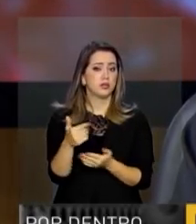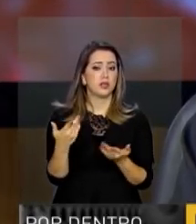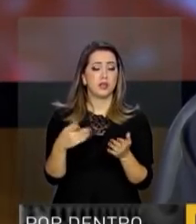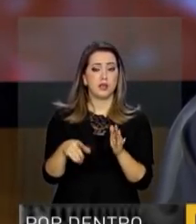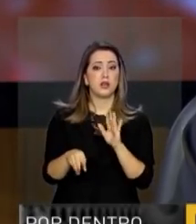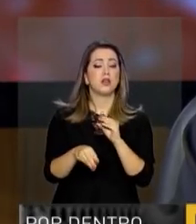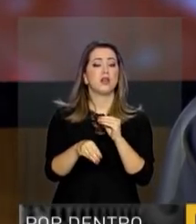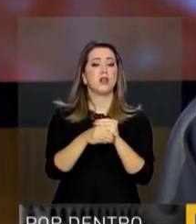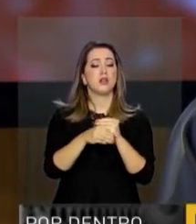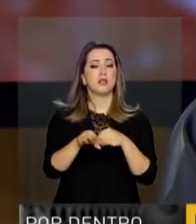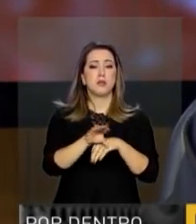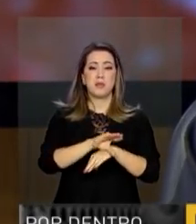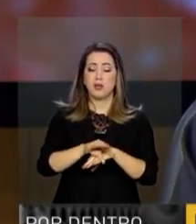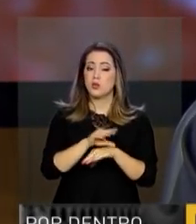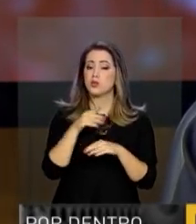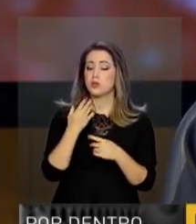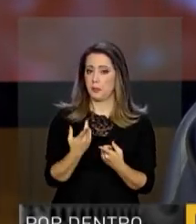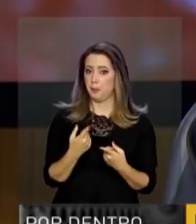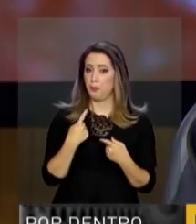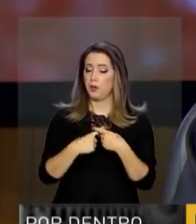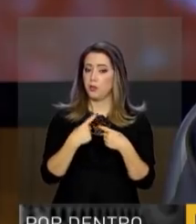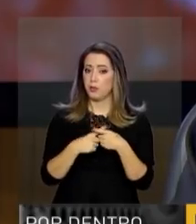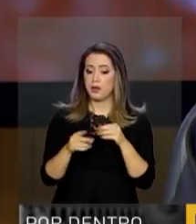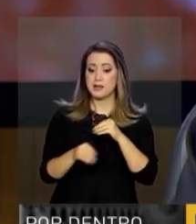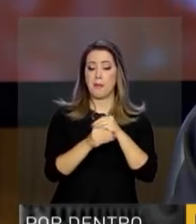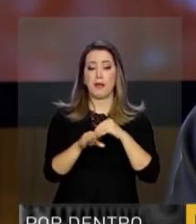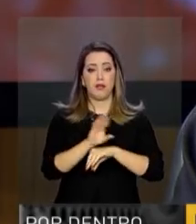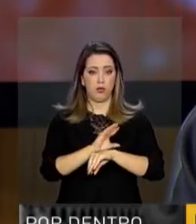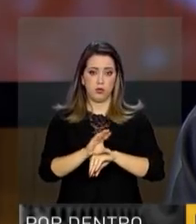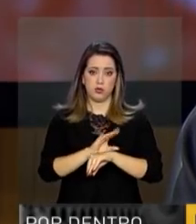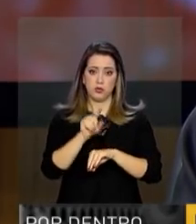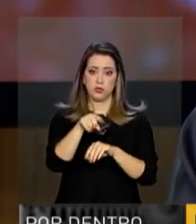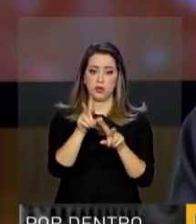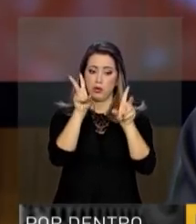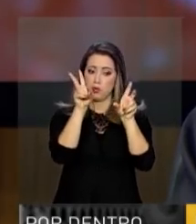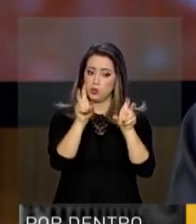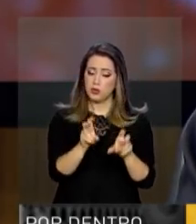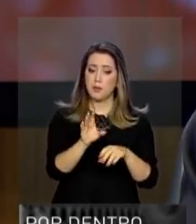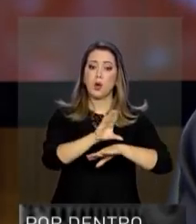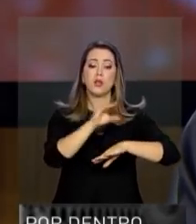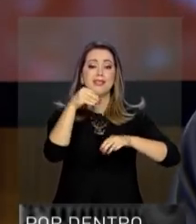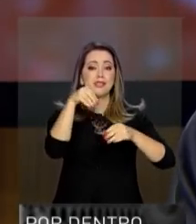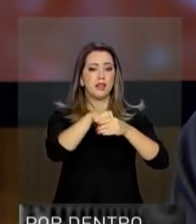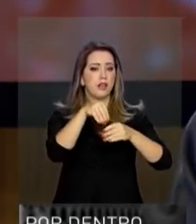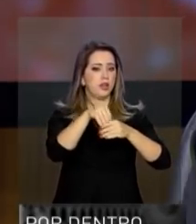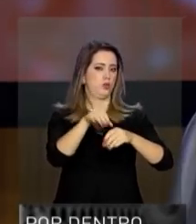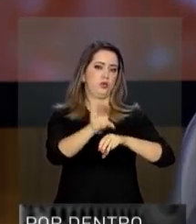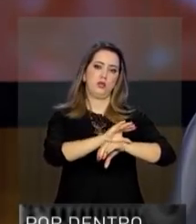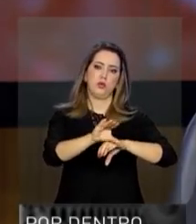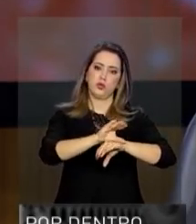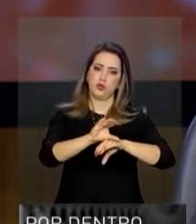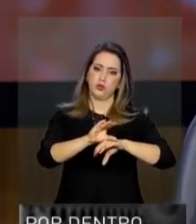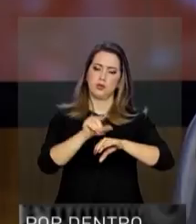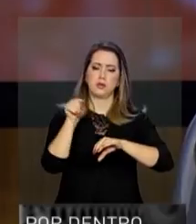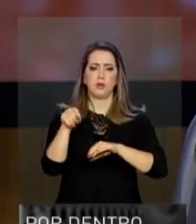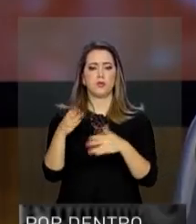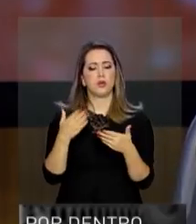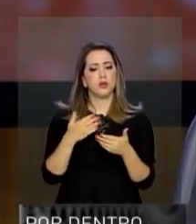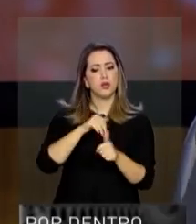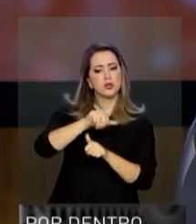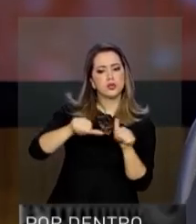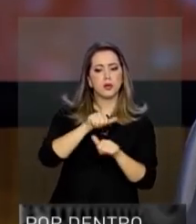287? O motivo é muito simples. A PEC 287, ela trata de uma questão constitucional. Aqui estamos falando de alterações da